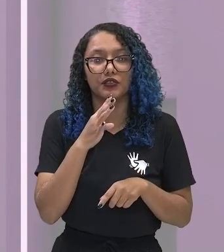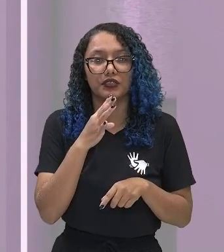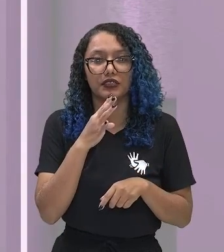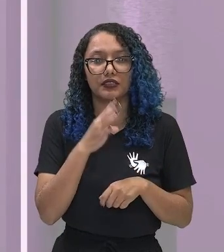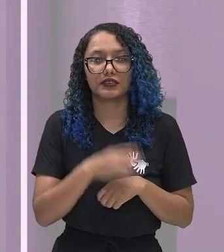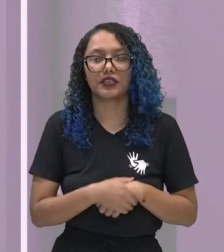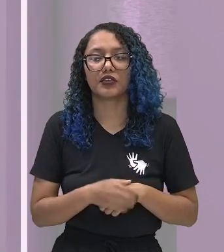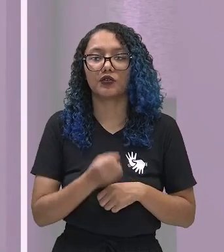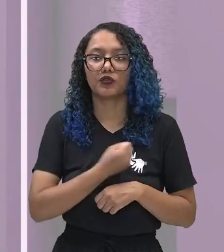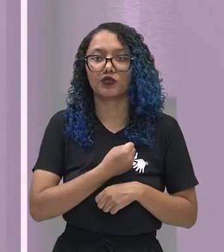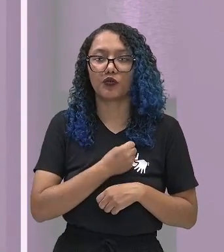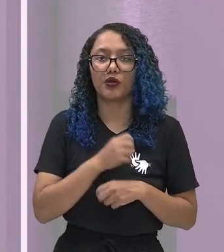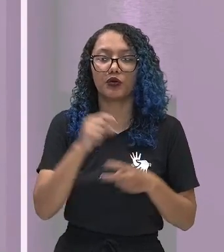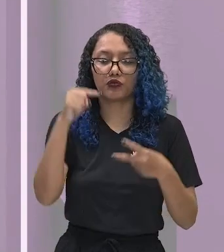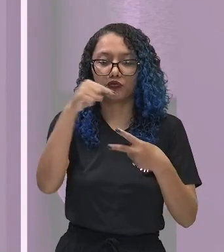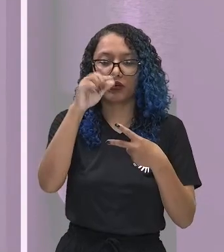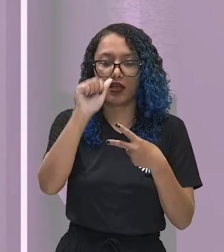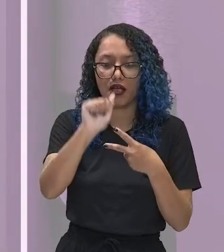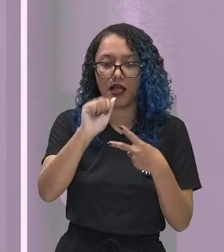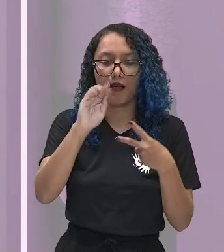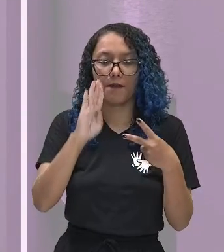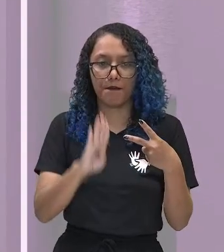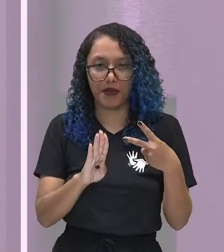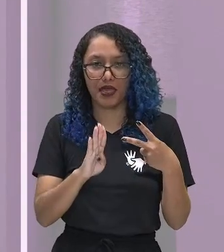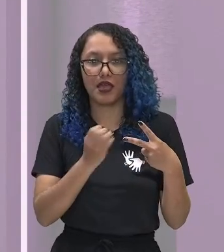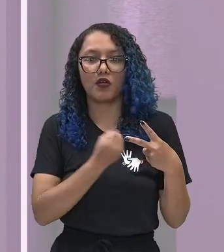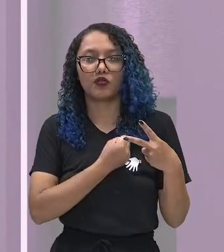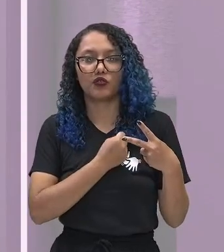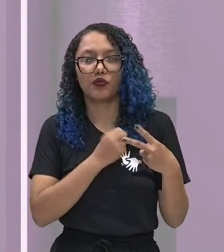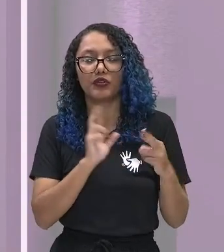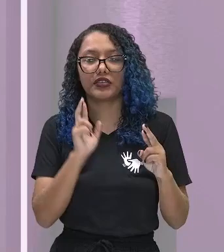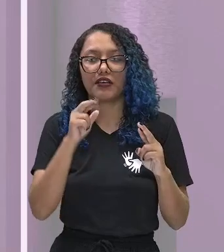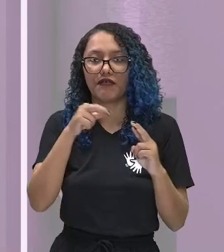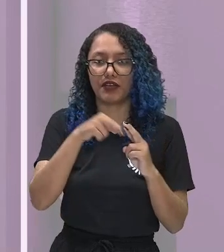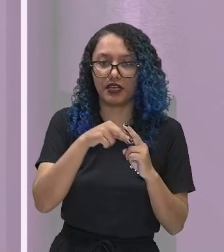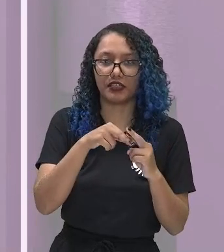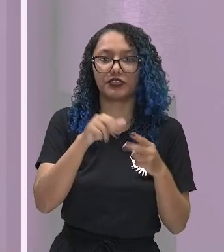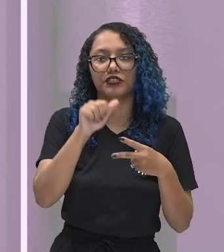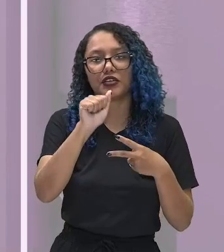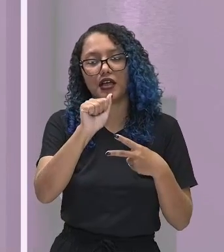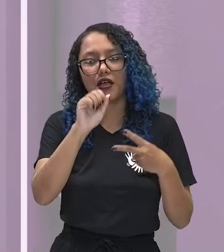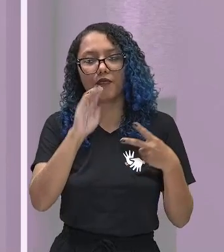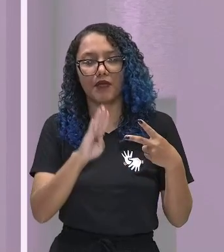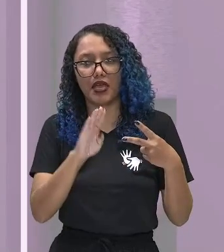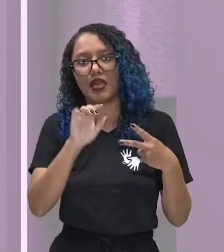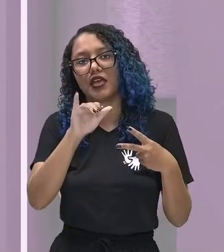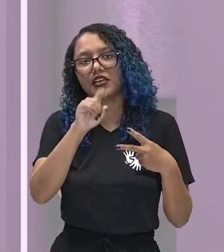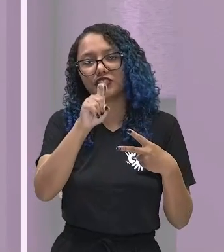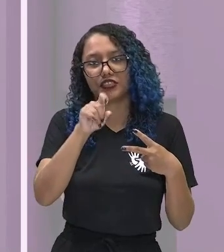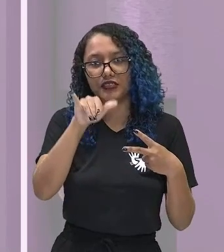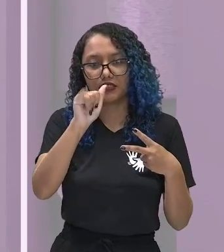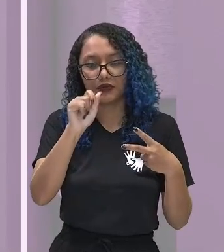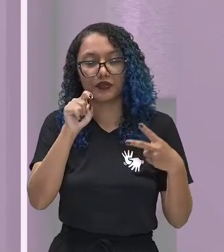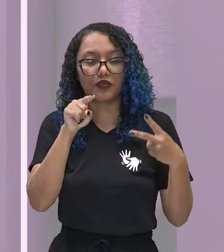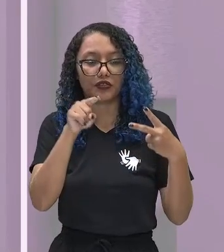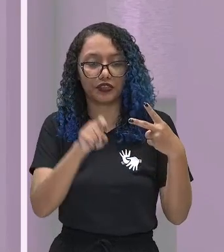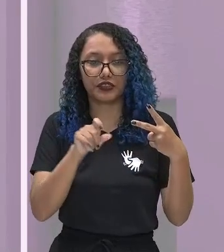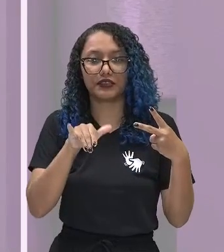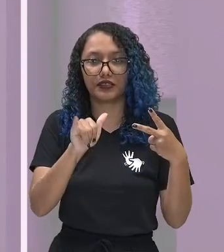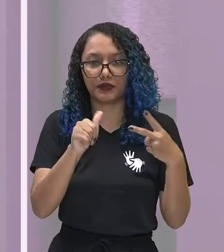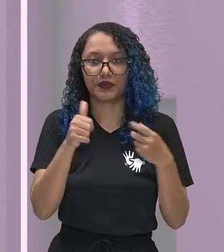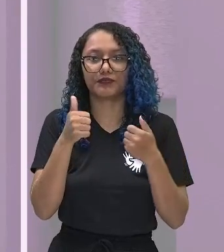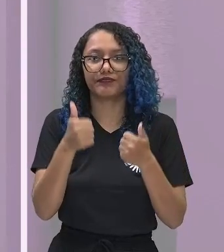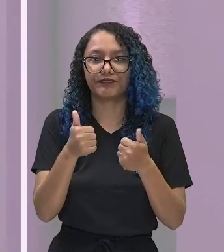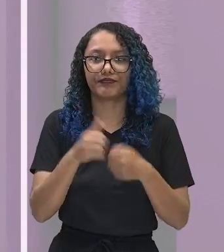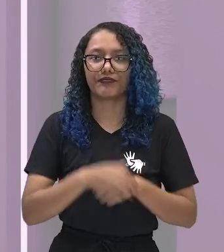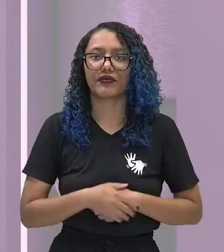dois pontos, ou seja, os valores de x e y do ponto A e os valores de x e y do ponto B,